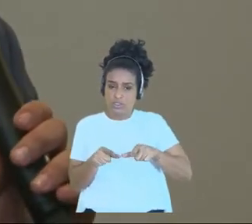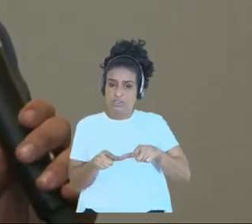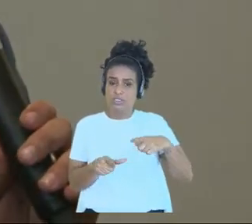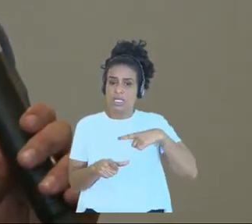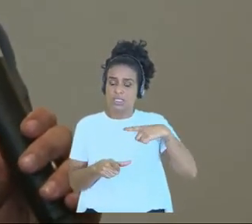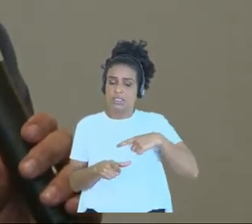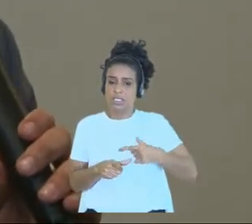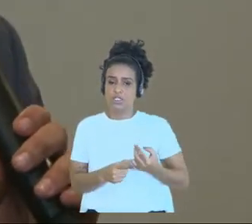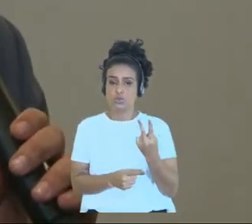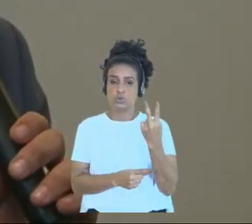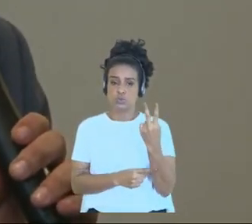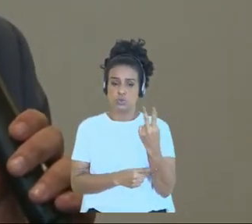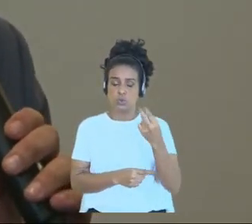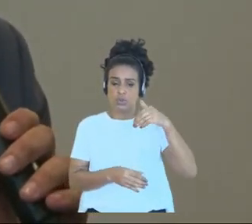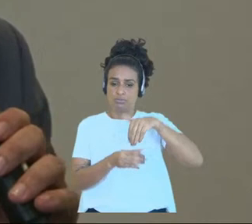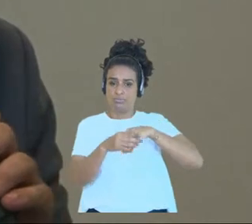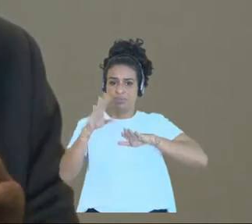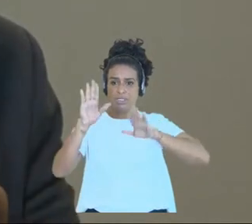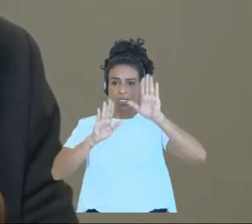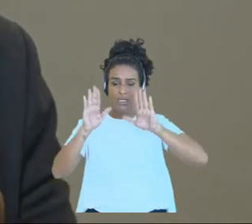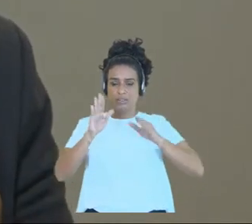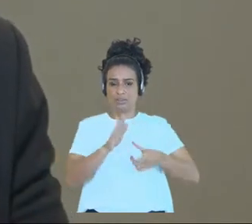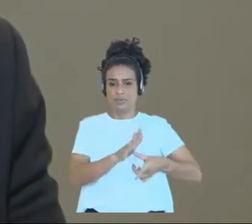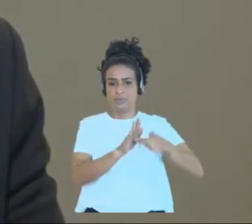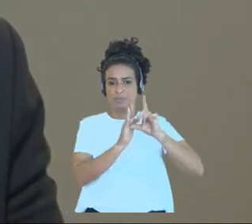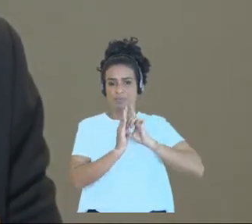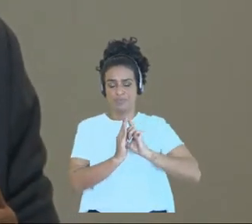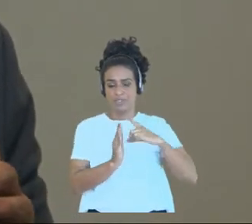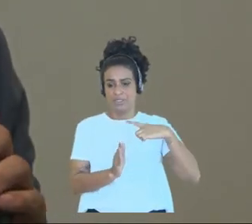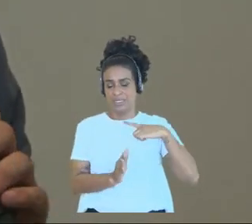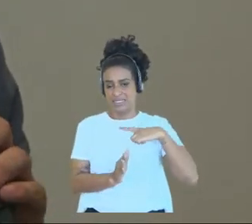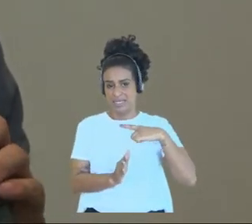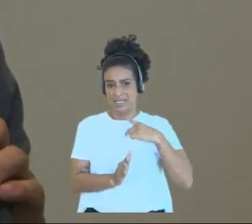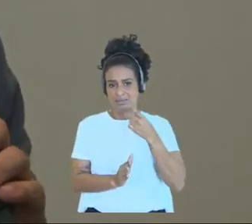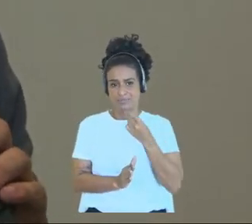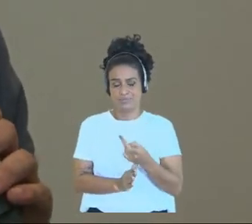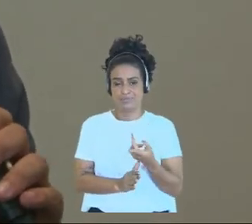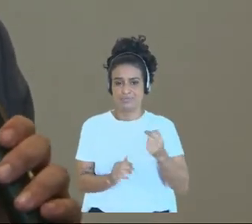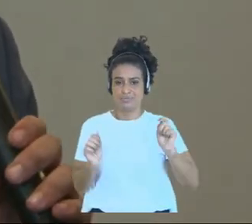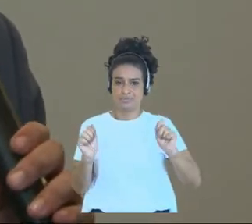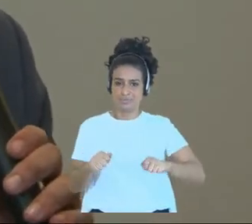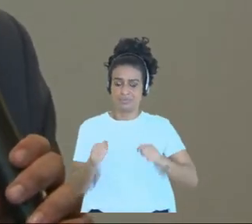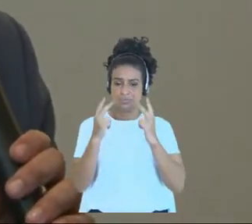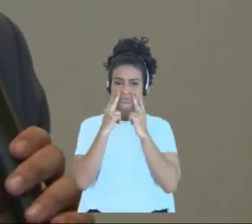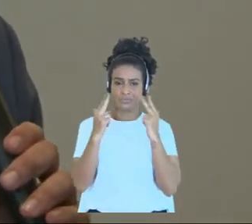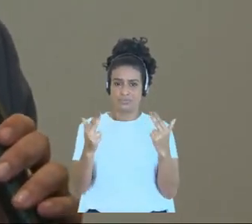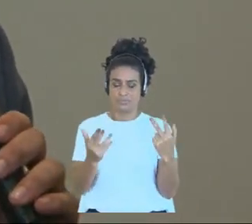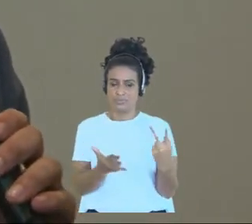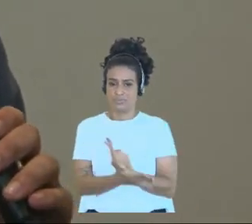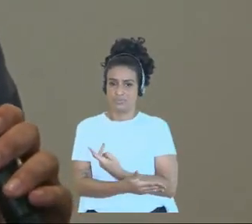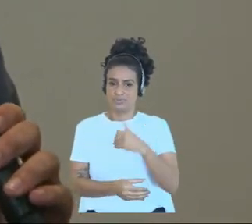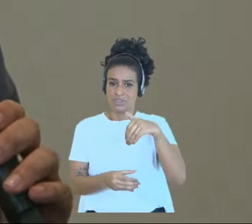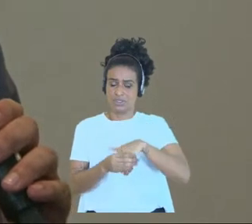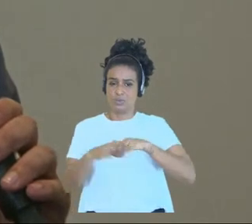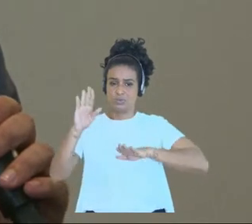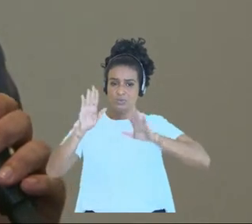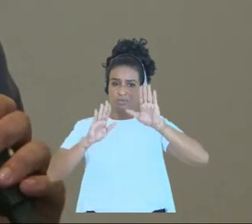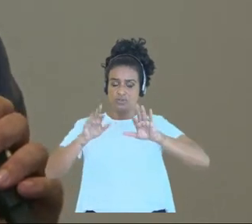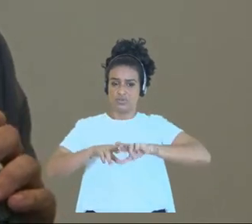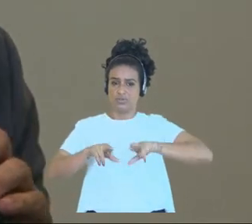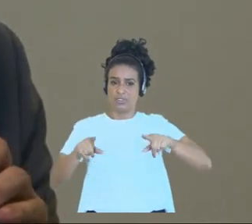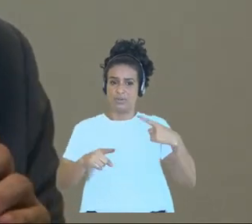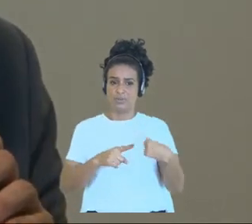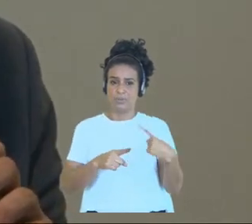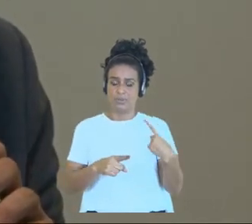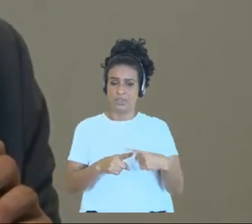eleições anteriores com margens também muito estreitas, 89 e 2014. Mas a natureza dessa eleição foi diferente, porque